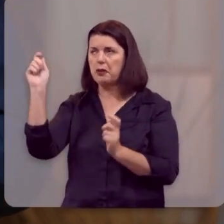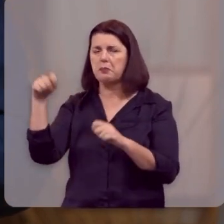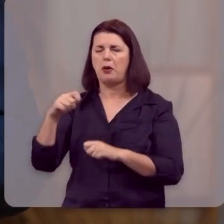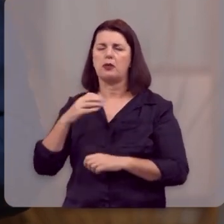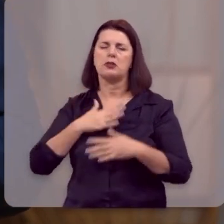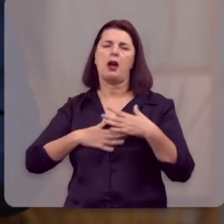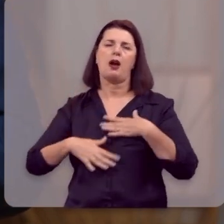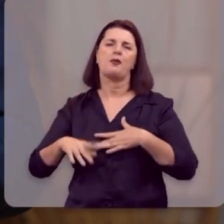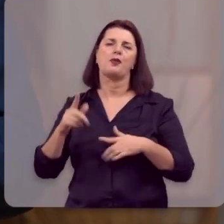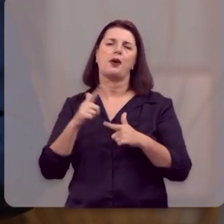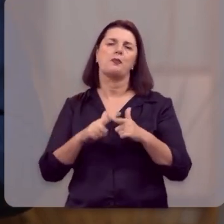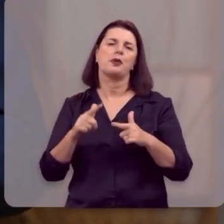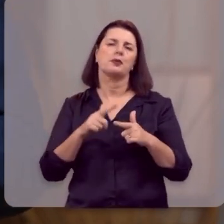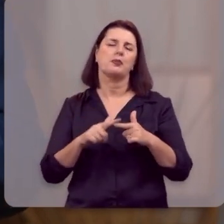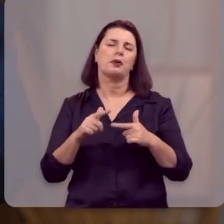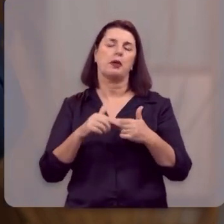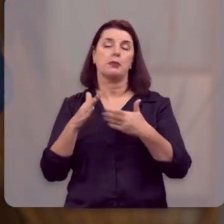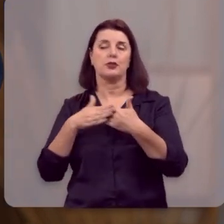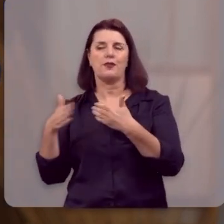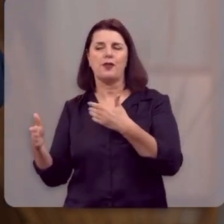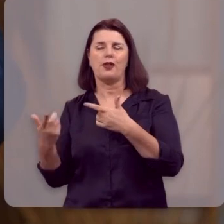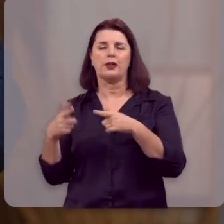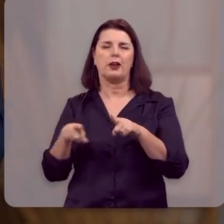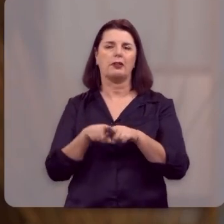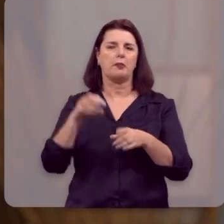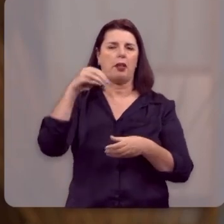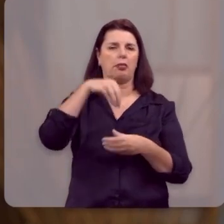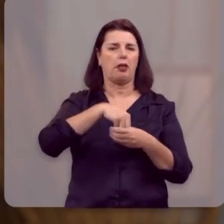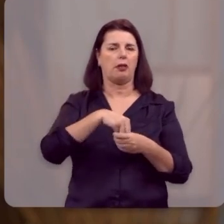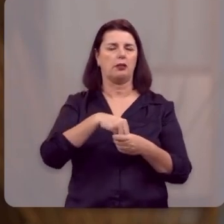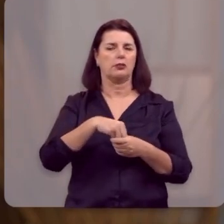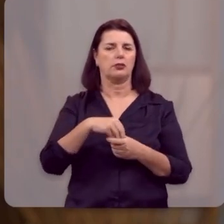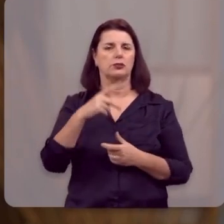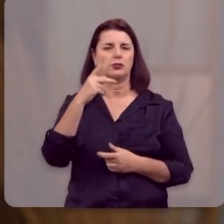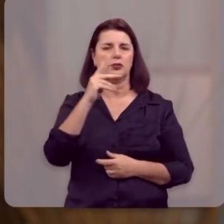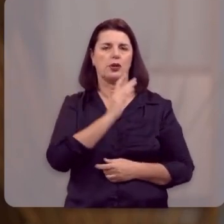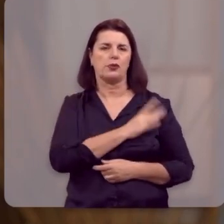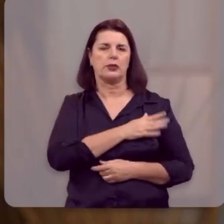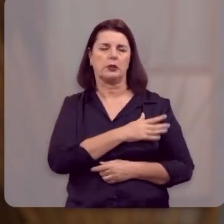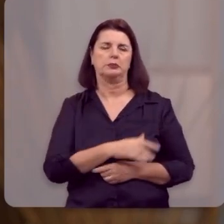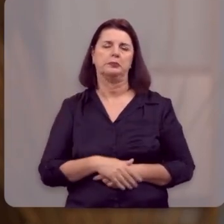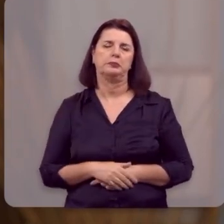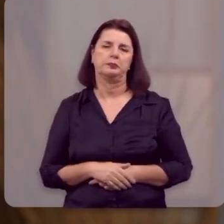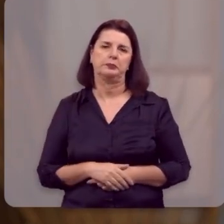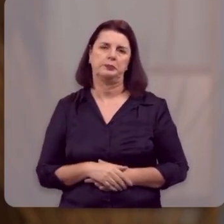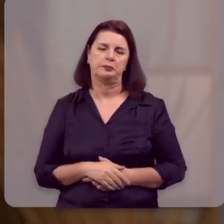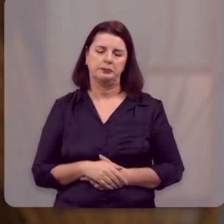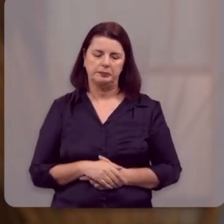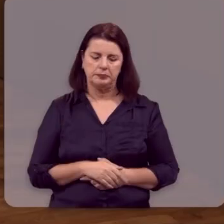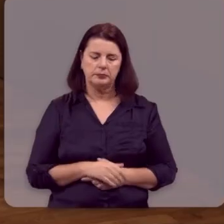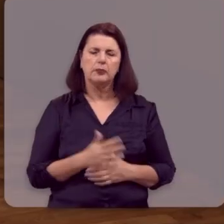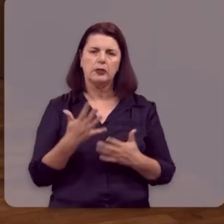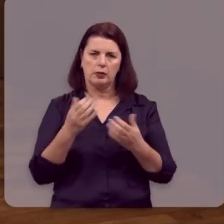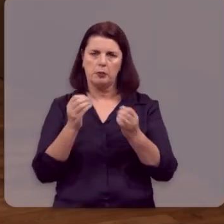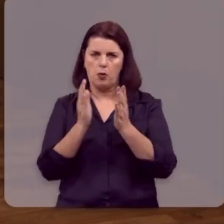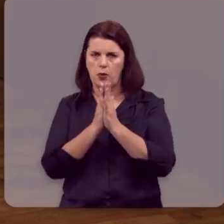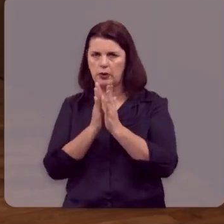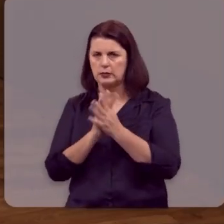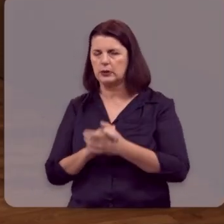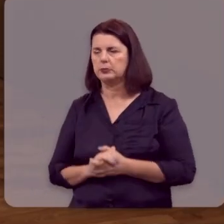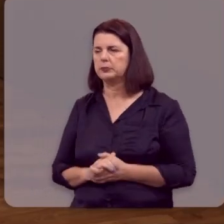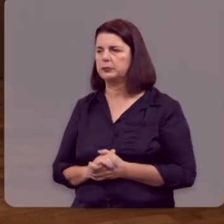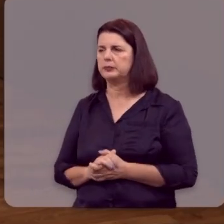pode acalmar as tempestades de fora e as tempestades de dentro do seu coração. Eu vou orar com